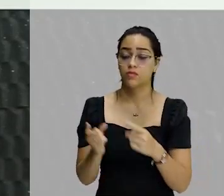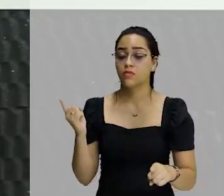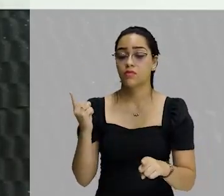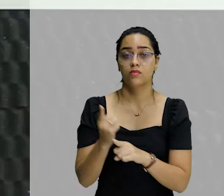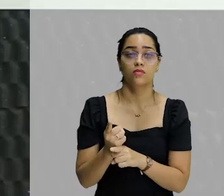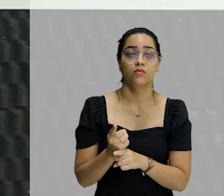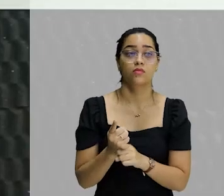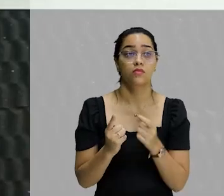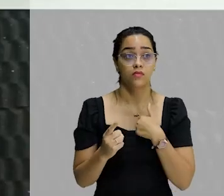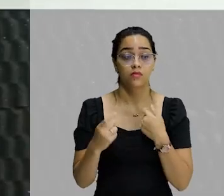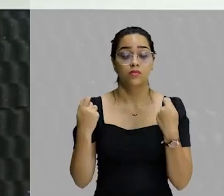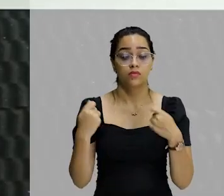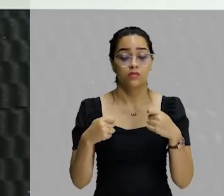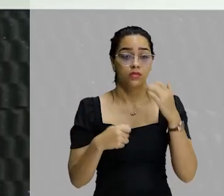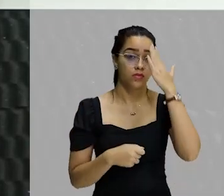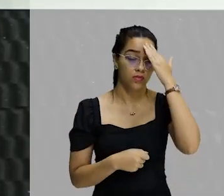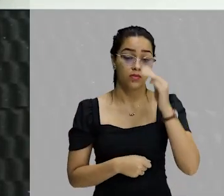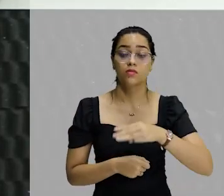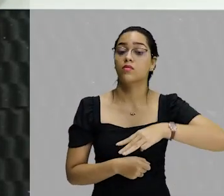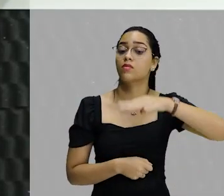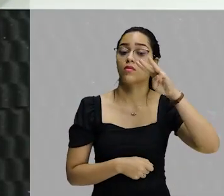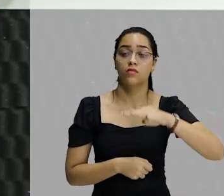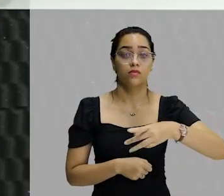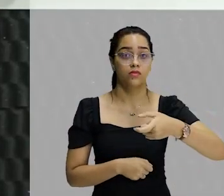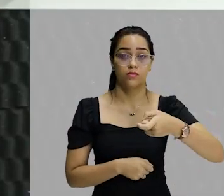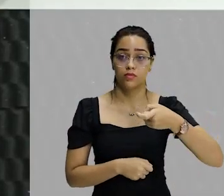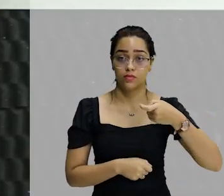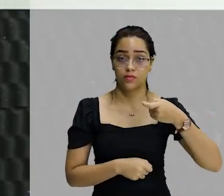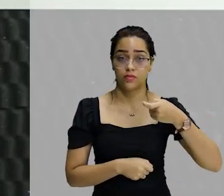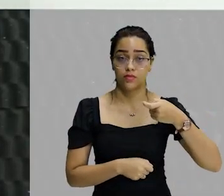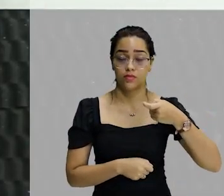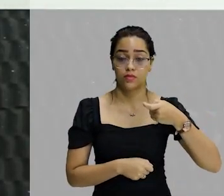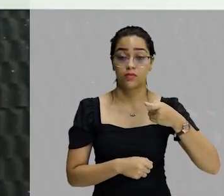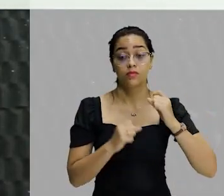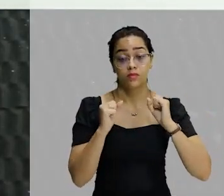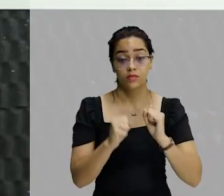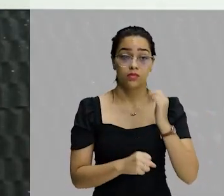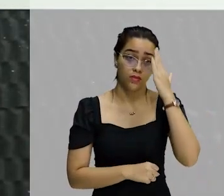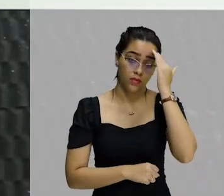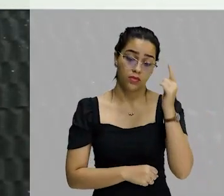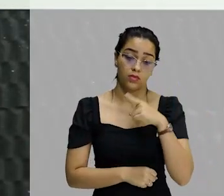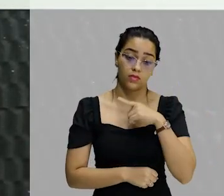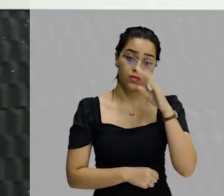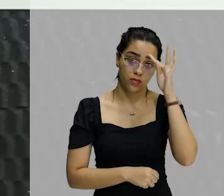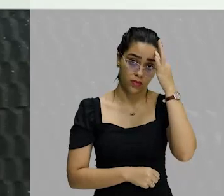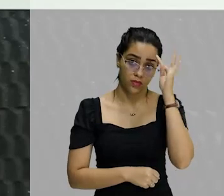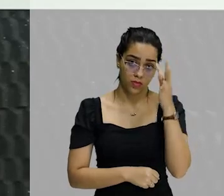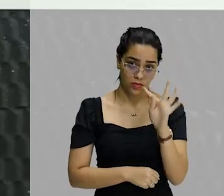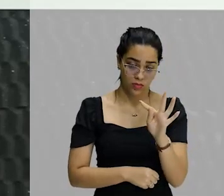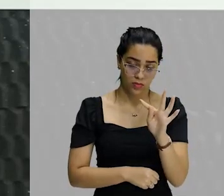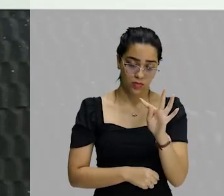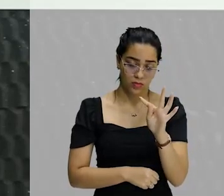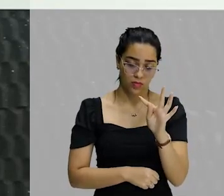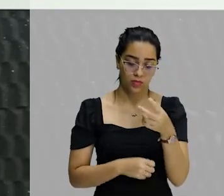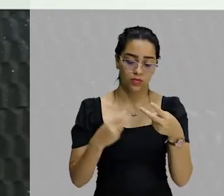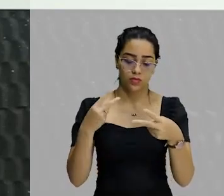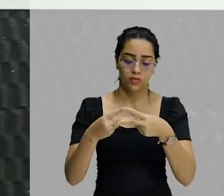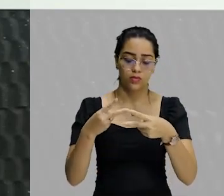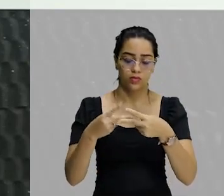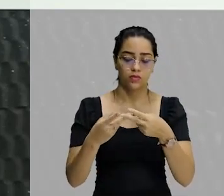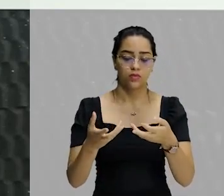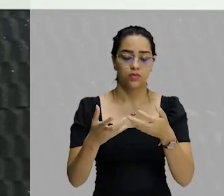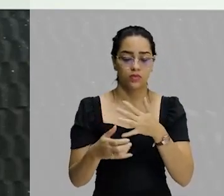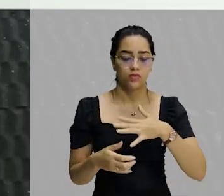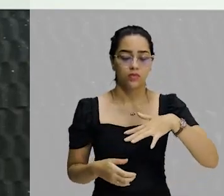seção aqui, eu preciso descobrir quem é esse x. E a gente consegue fazer isso com o teorema de Pitágoras. Ele quer a área do